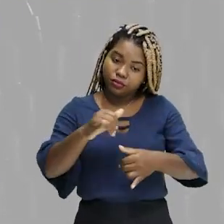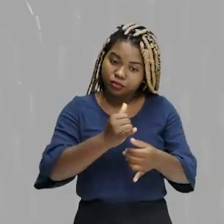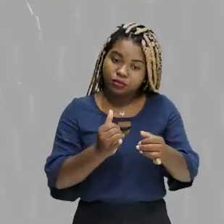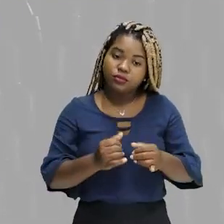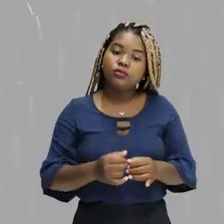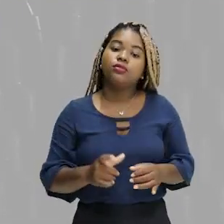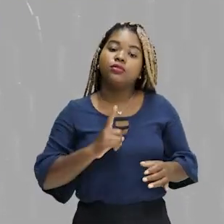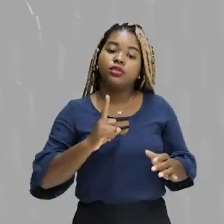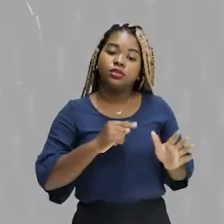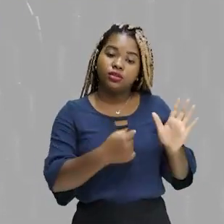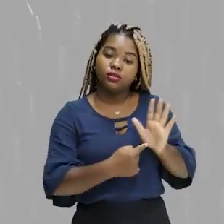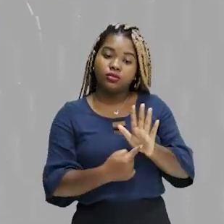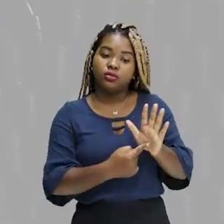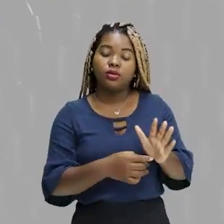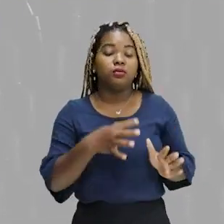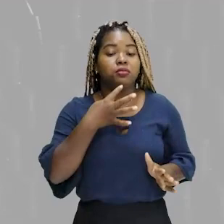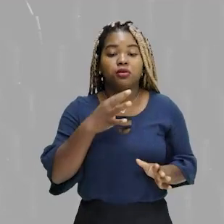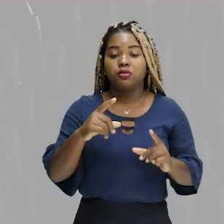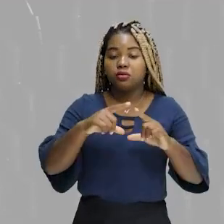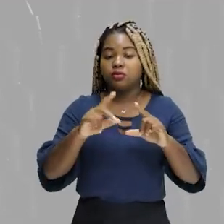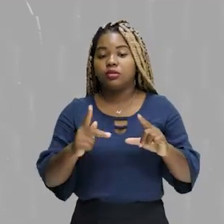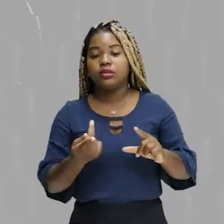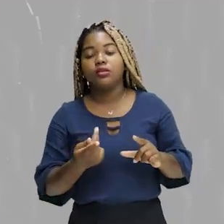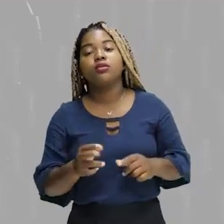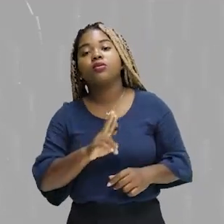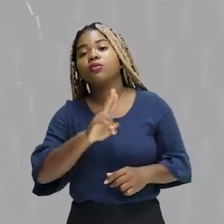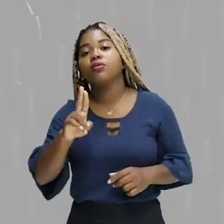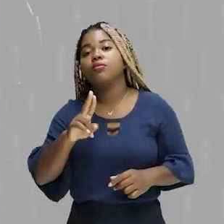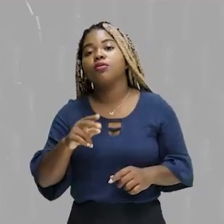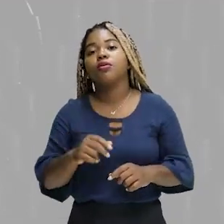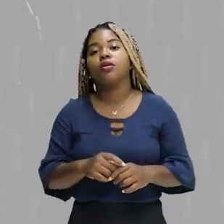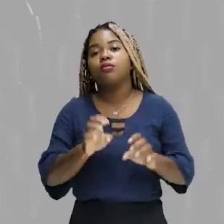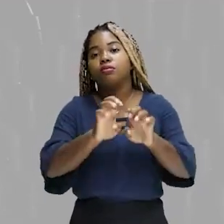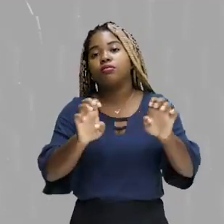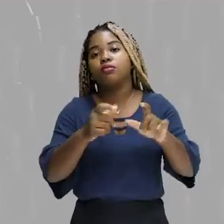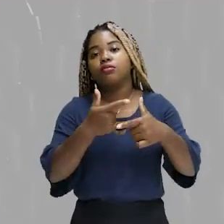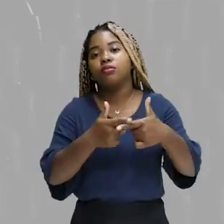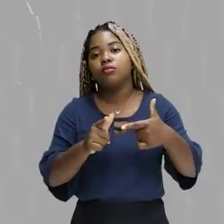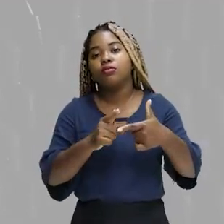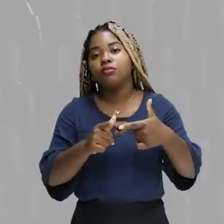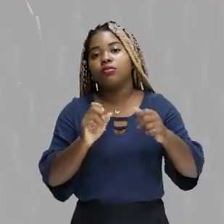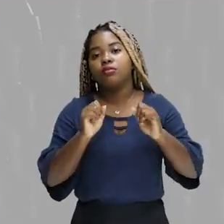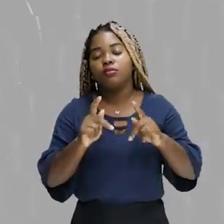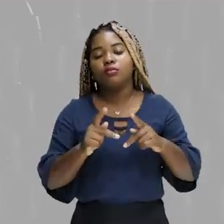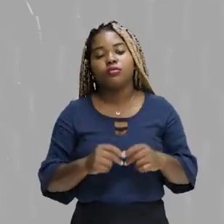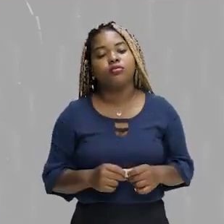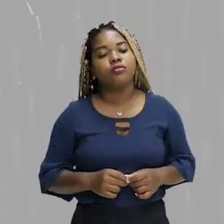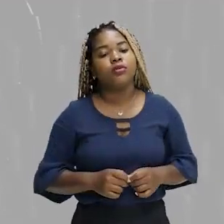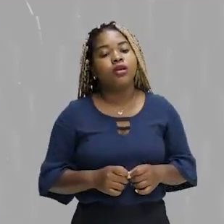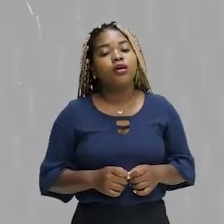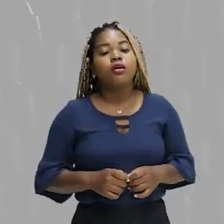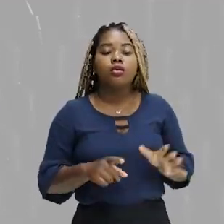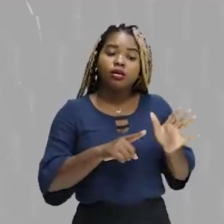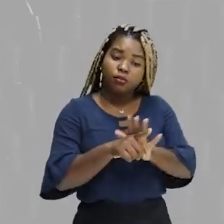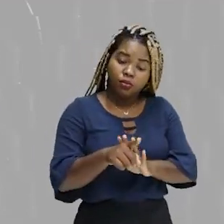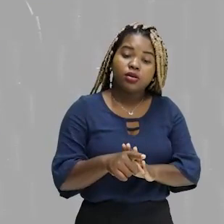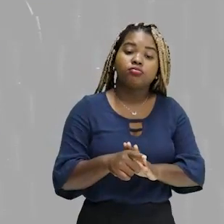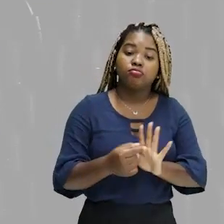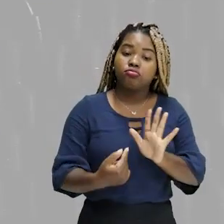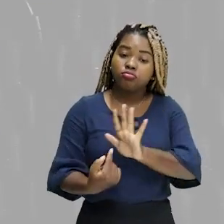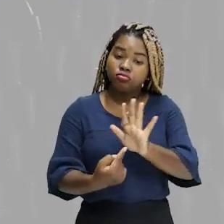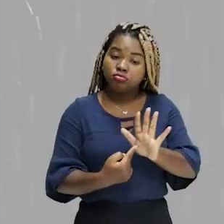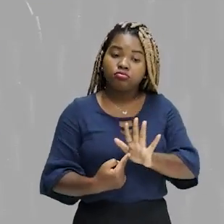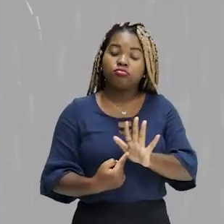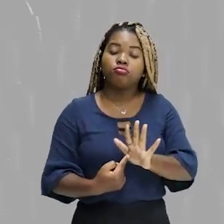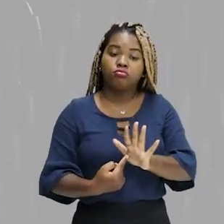não conhecemos o ΔH. Chamamos isso de equação problema. E a questão nos fornece, né? Irá nos fornecer